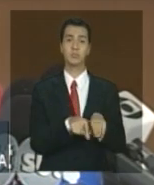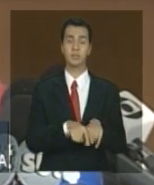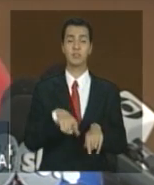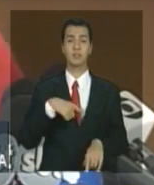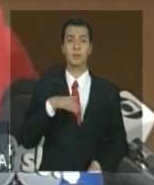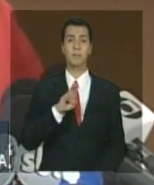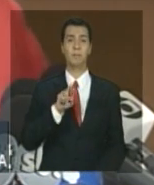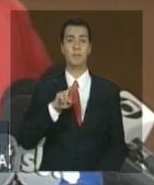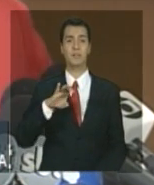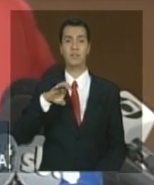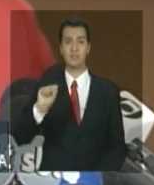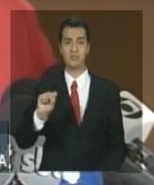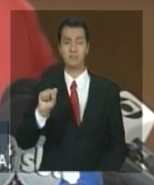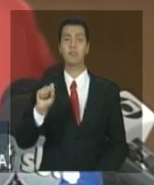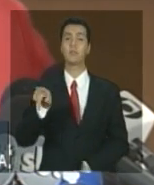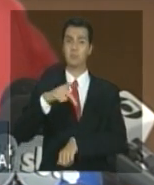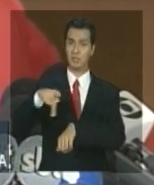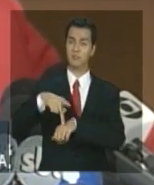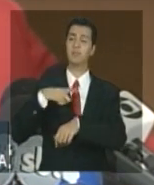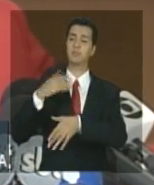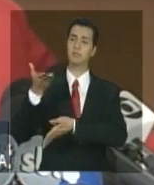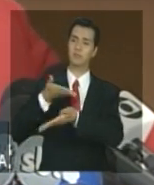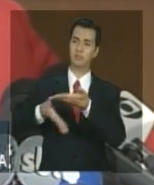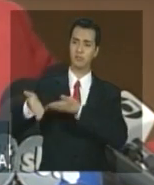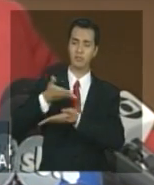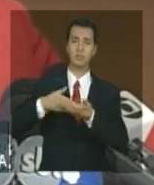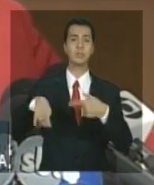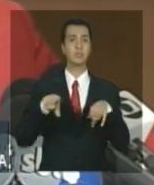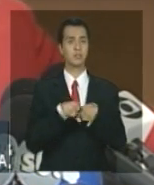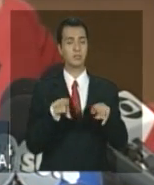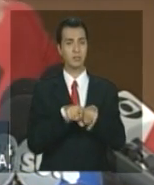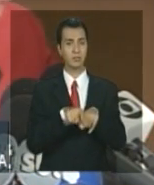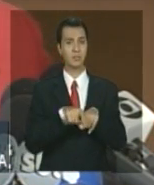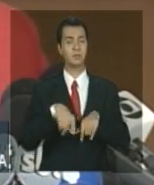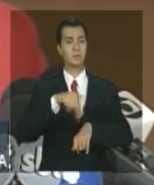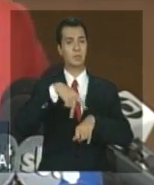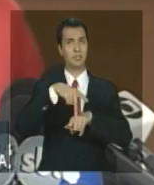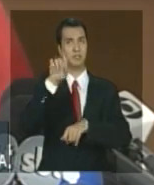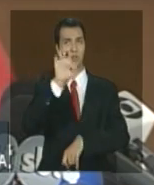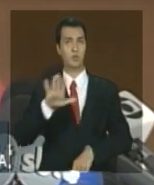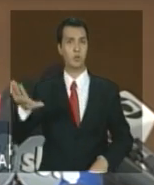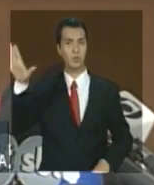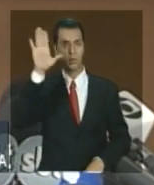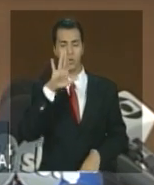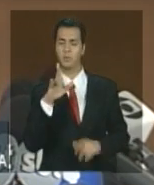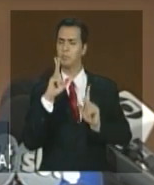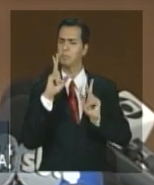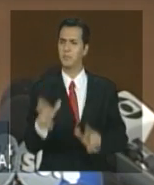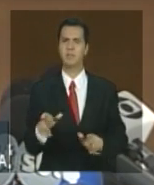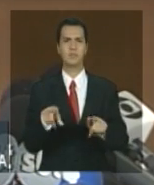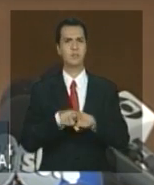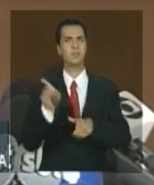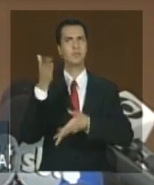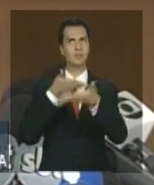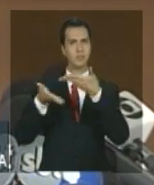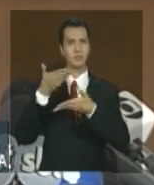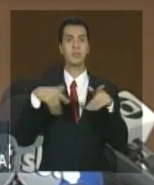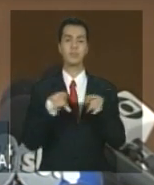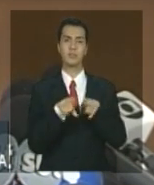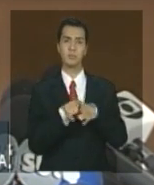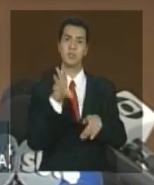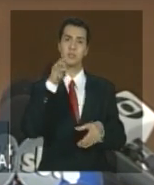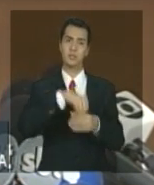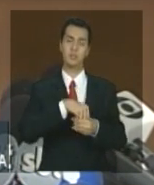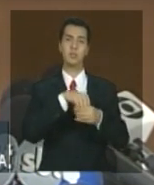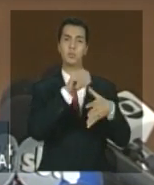O mesmo processo que nós temos quando tratamos com países europeus. os mesmos processos que temos na Cúpula das